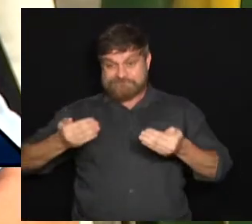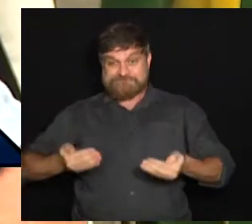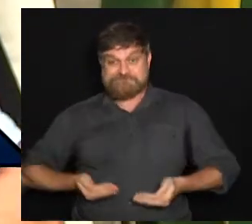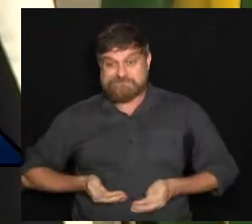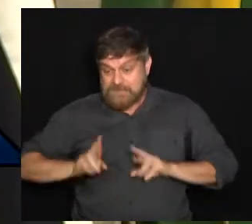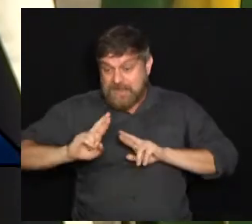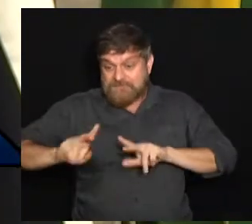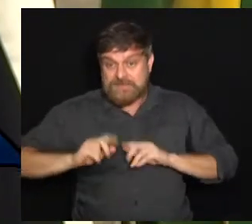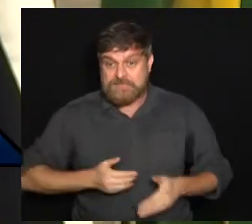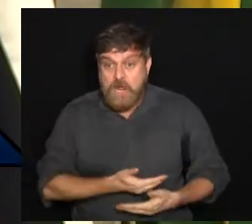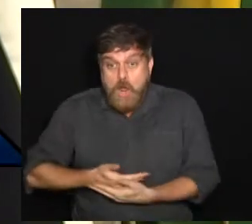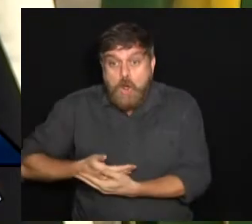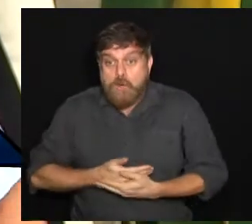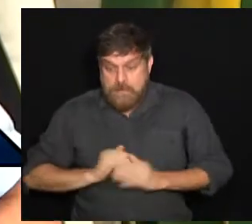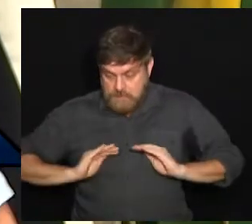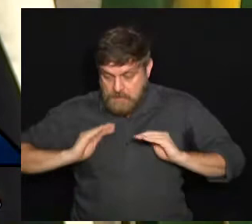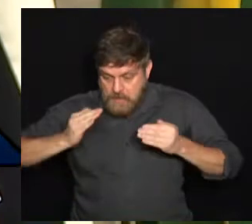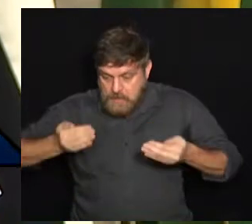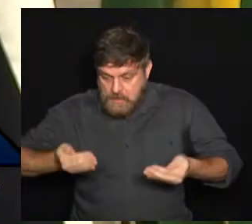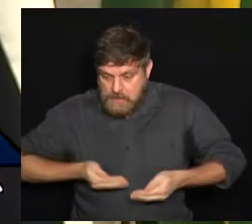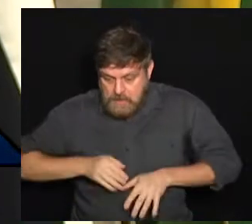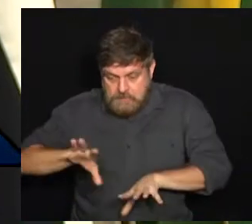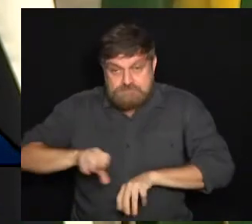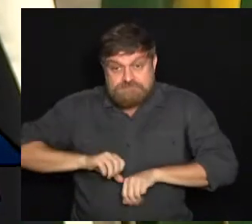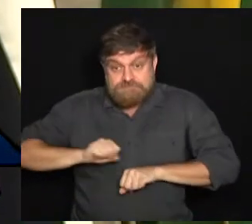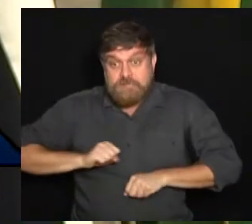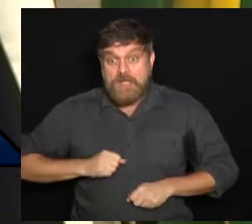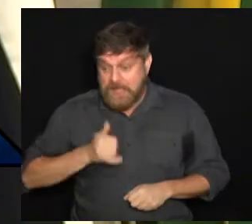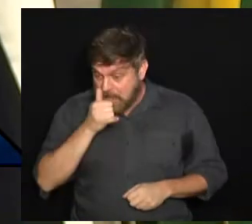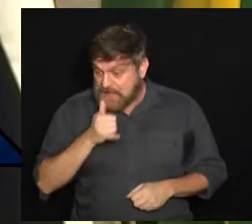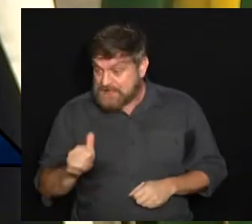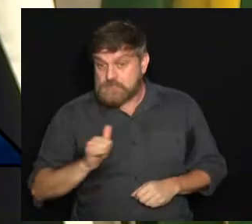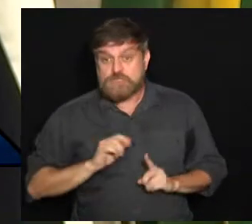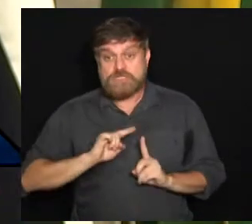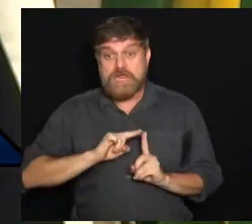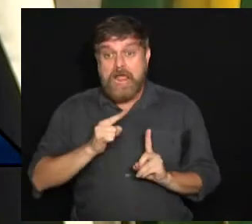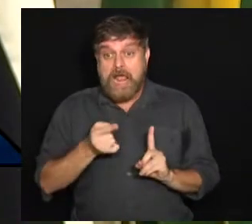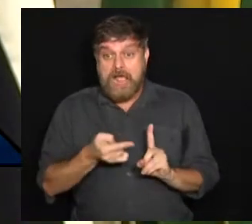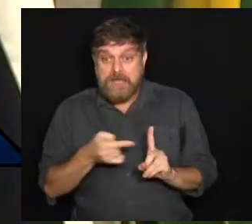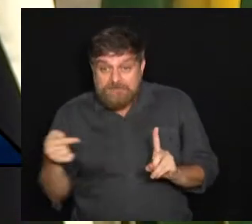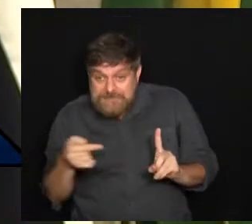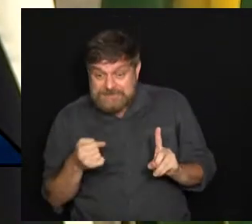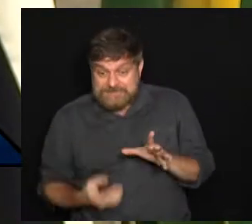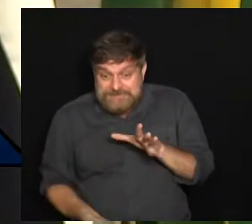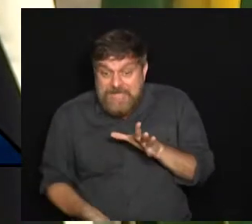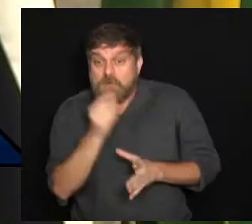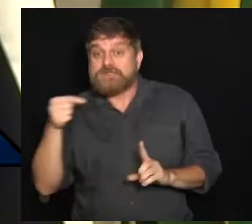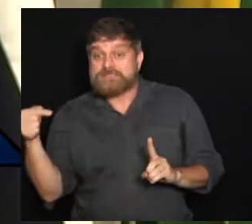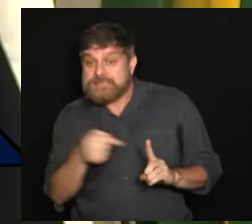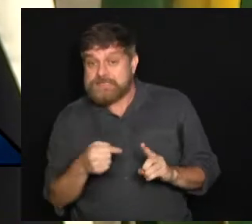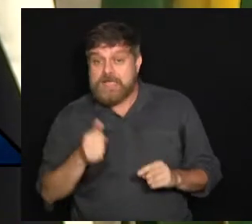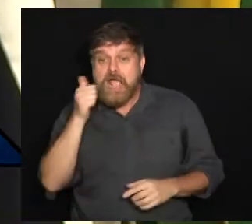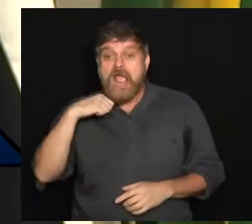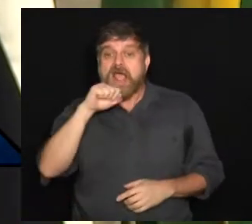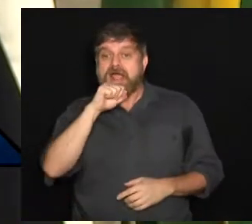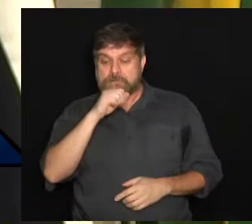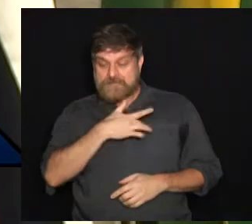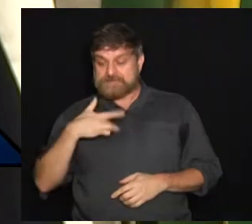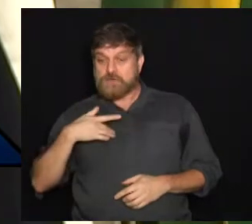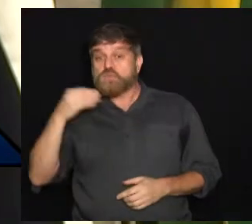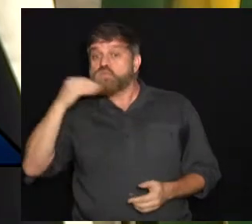demanda muito nutriente, muita energia do corpo da mãe, e um estado que afete essa capacidade da mãe